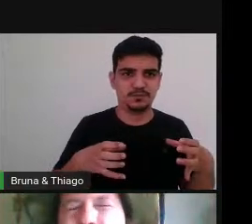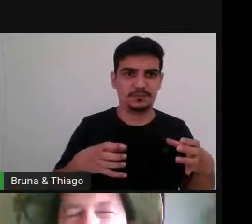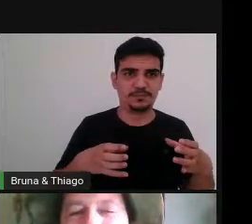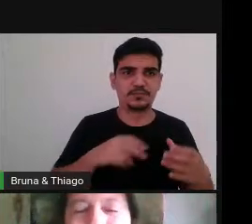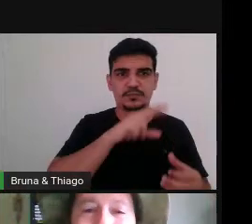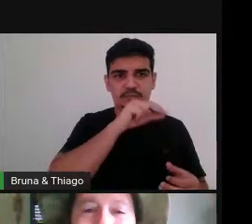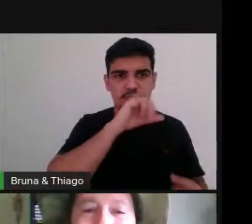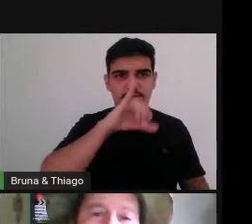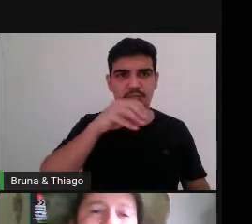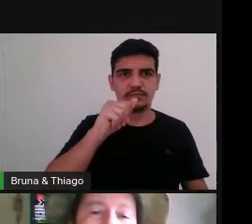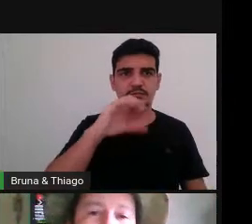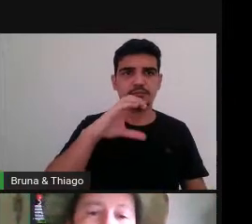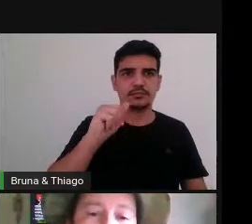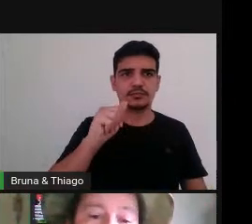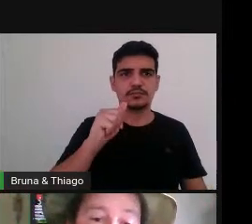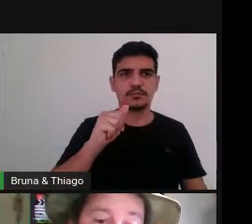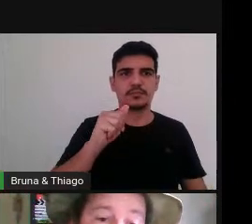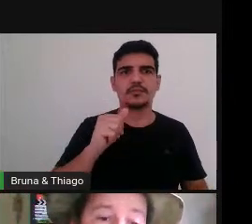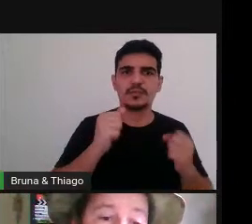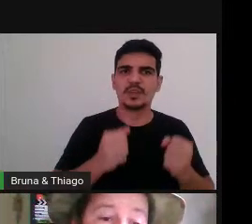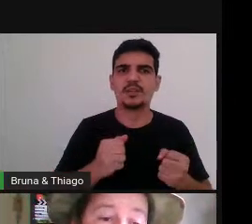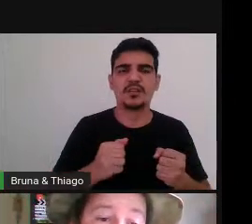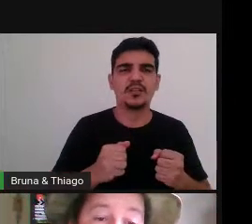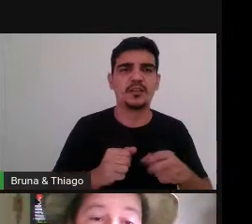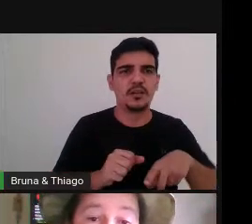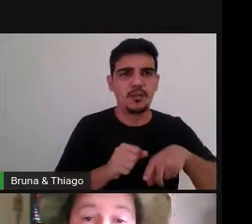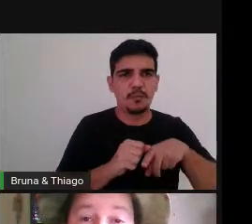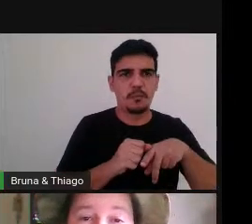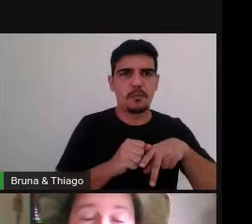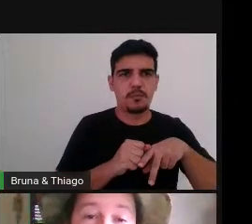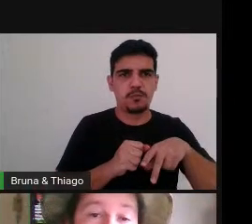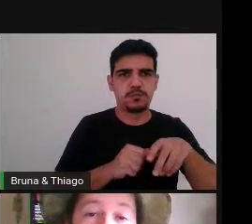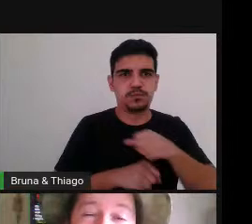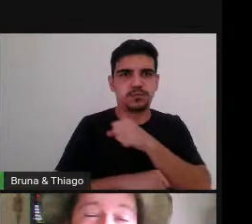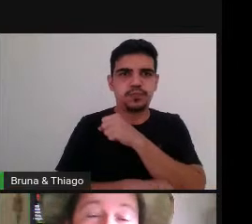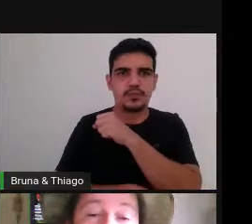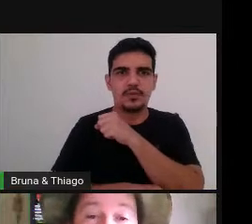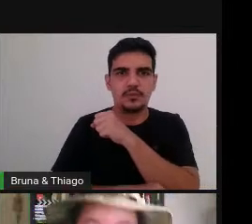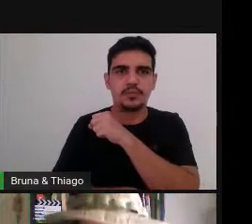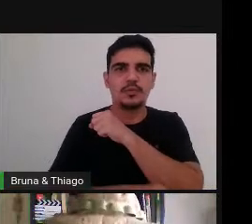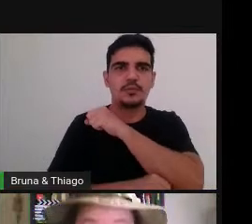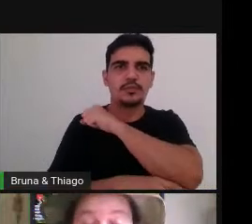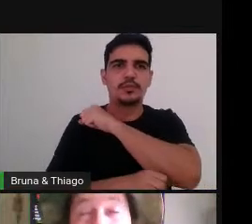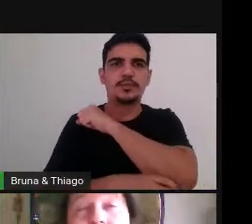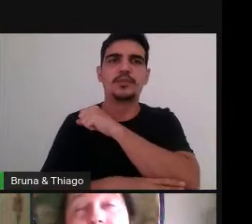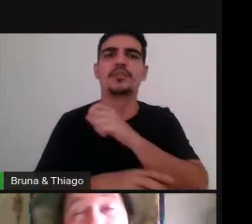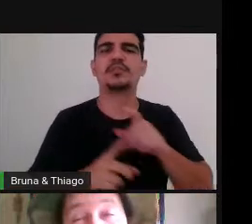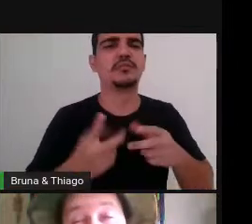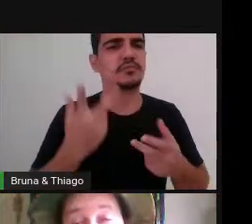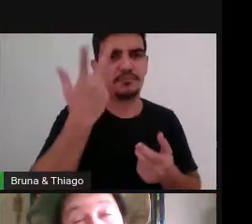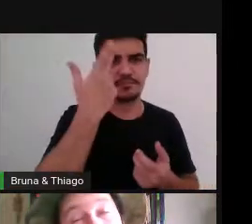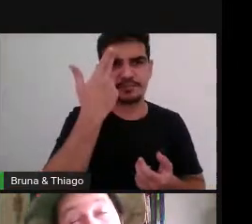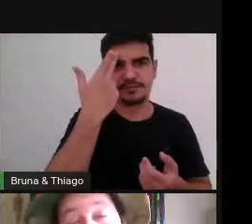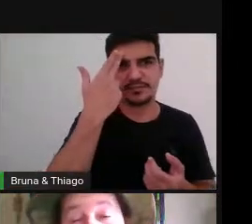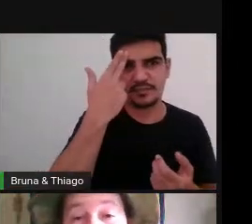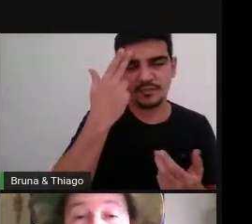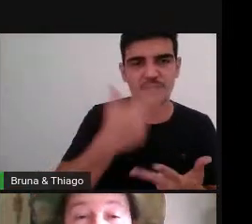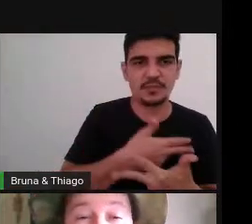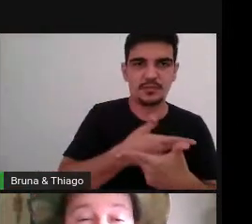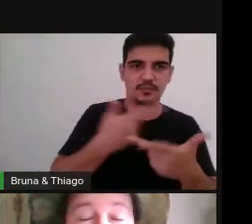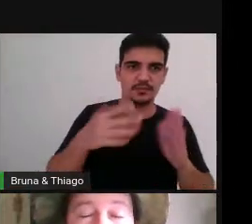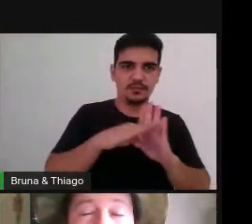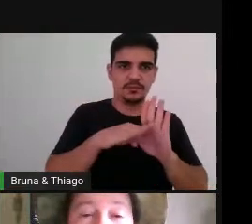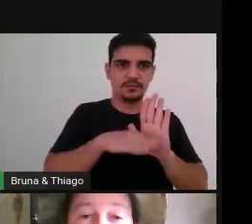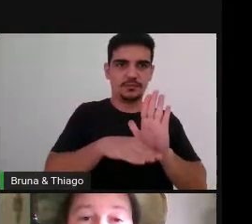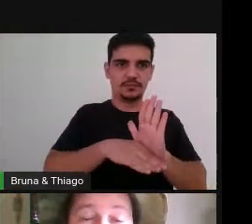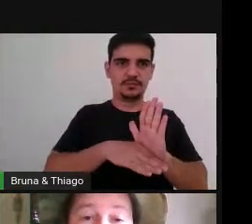inchaço, a pessoa pode vomitar, pode, né, ter diarreia. Já uma cascavel, no local a pessoa não sente nada, mas os olhos dela cara de bêbado. O xixi